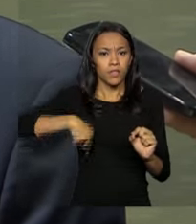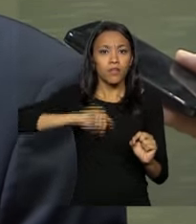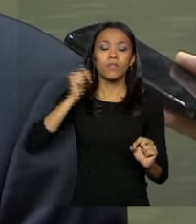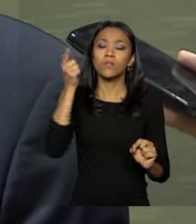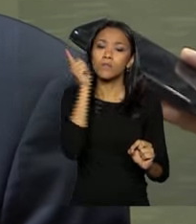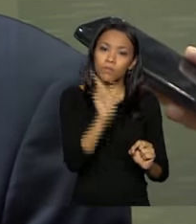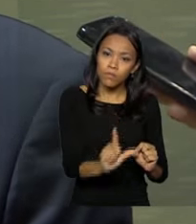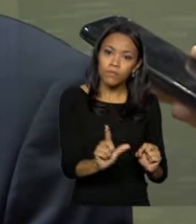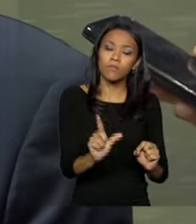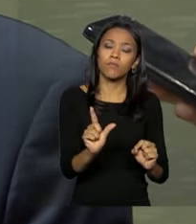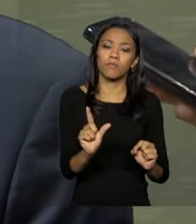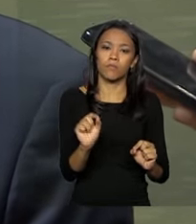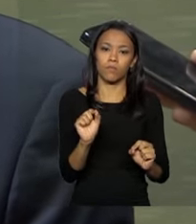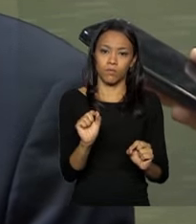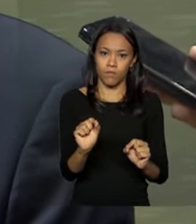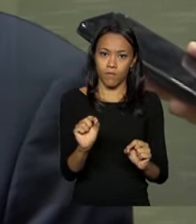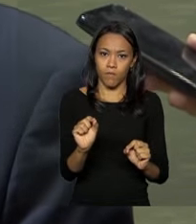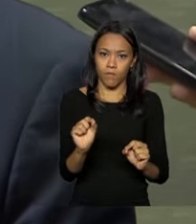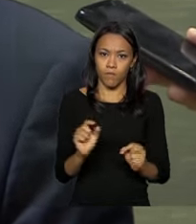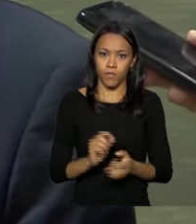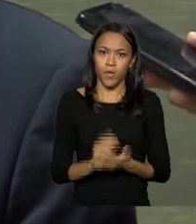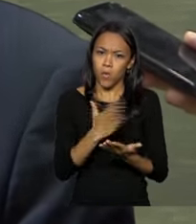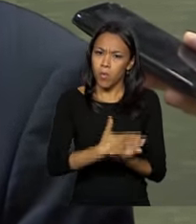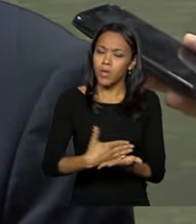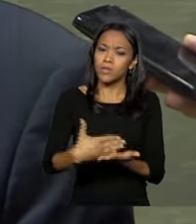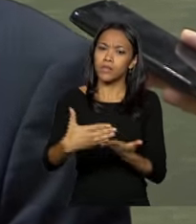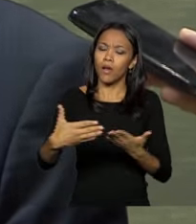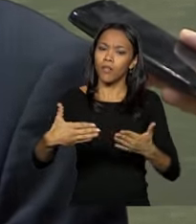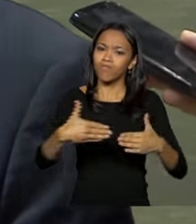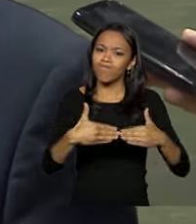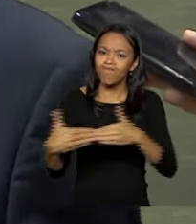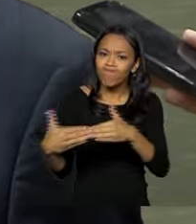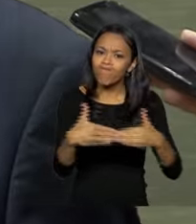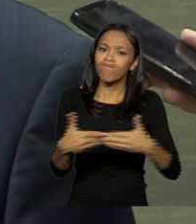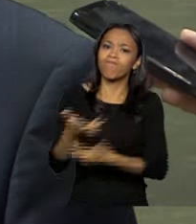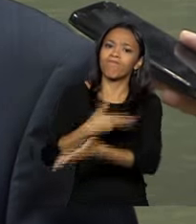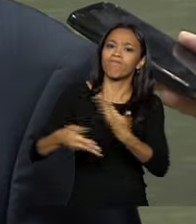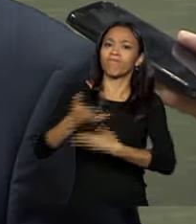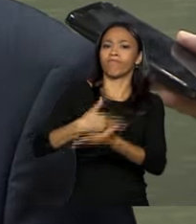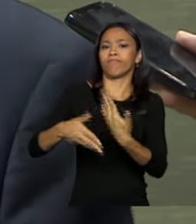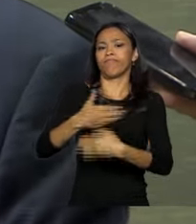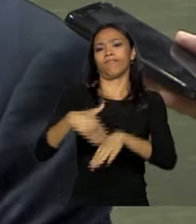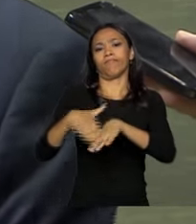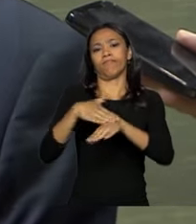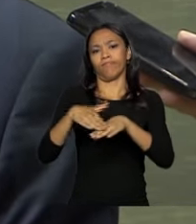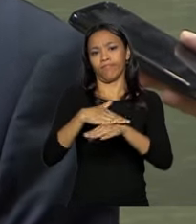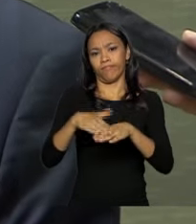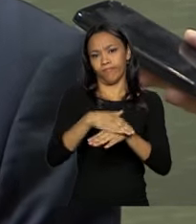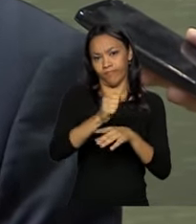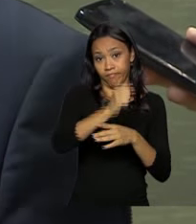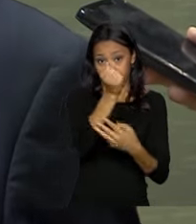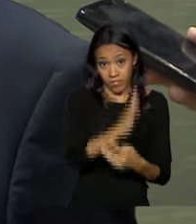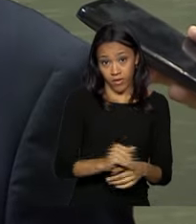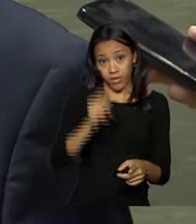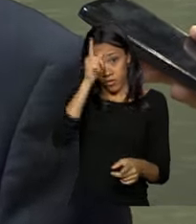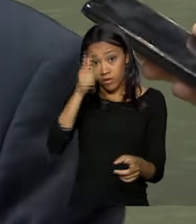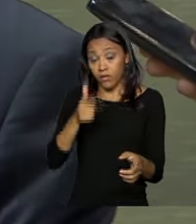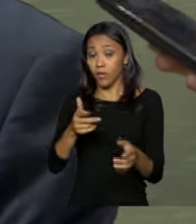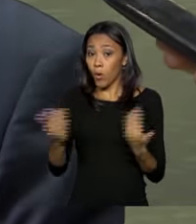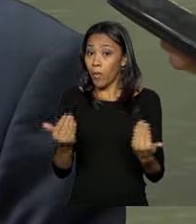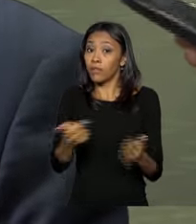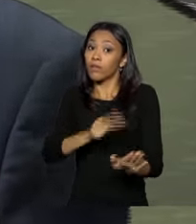consigamos começar uma cooperação, um diálogo muito mais extenso, muito mais avançado do que tínhamos